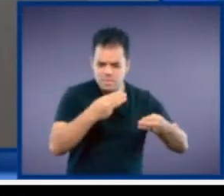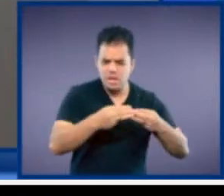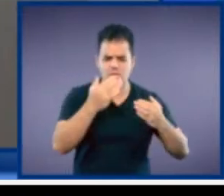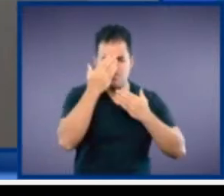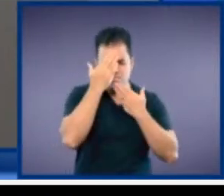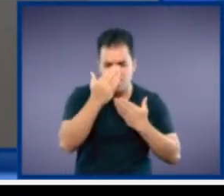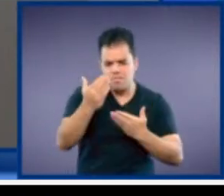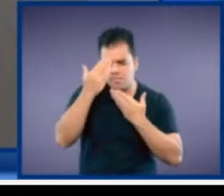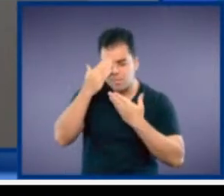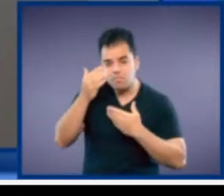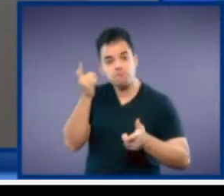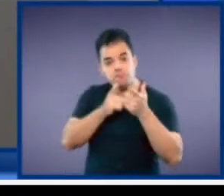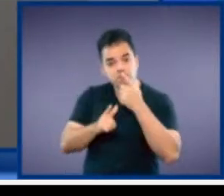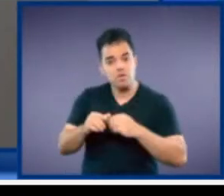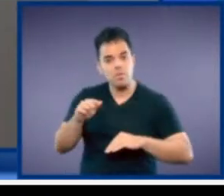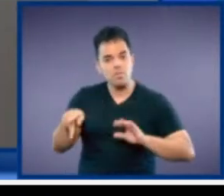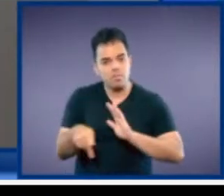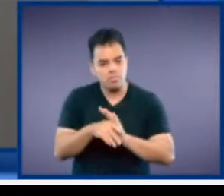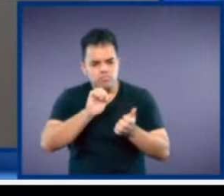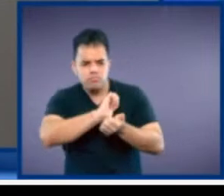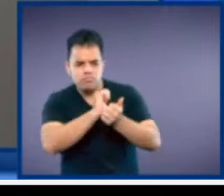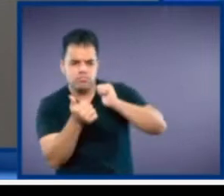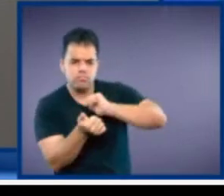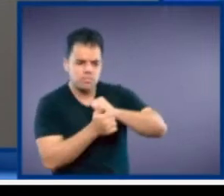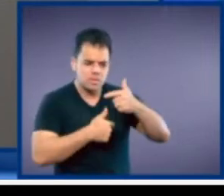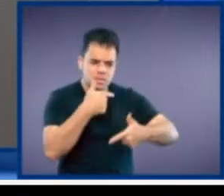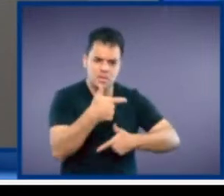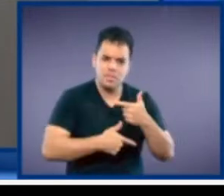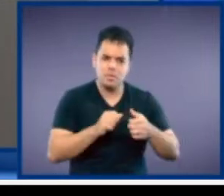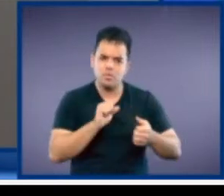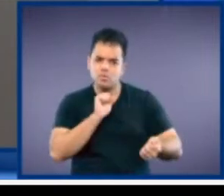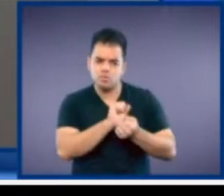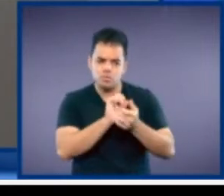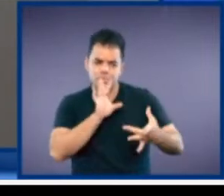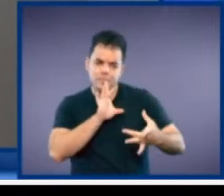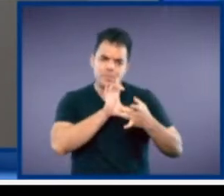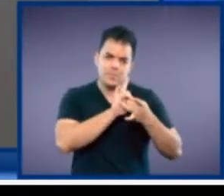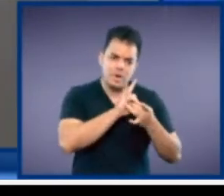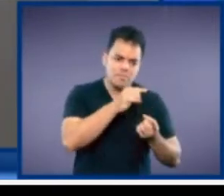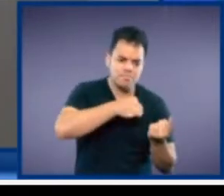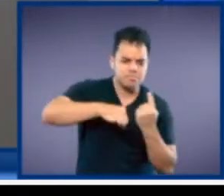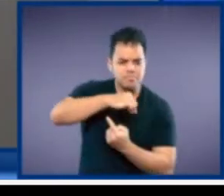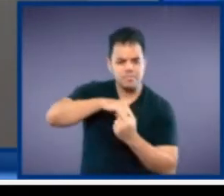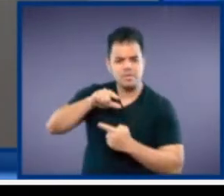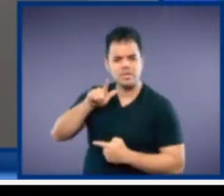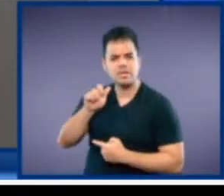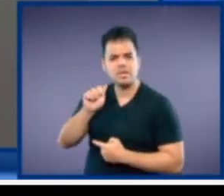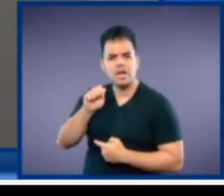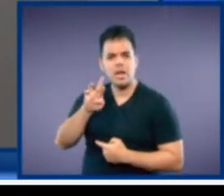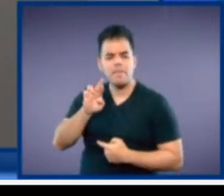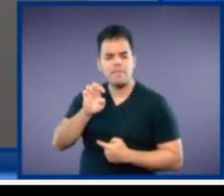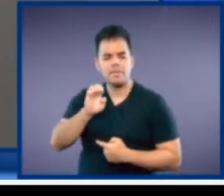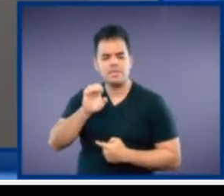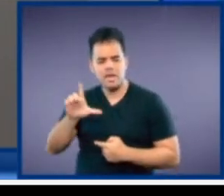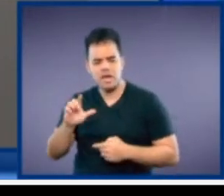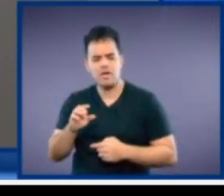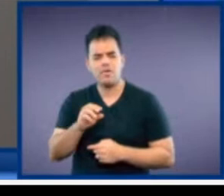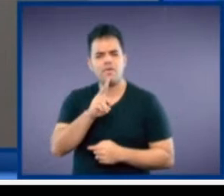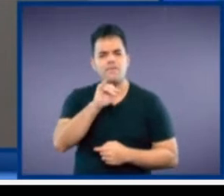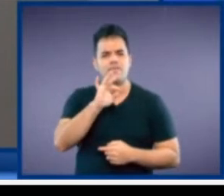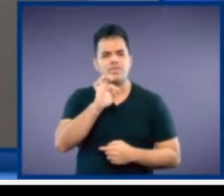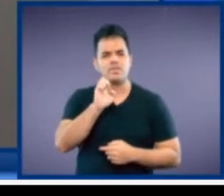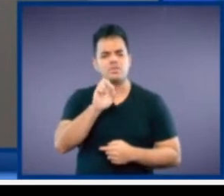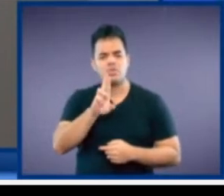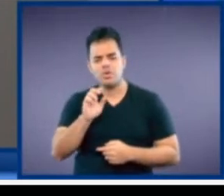tiveram essa capacidade de articulação, de trabalho em conjunto com a nossa equipe, Gabriel, Vitor, Vanice, a Mila,